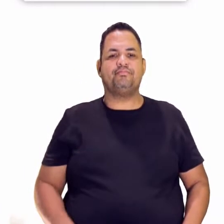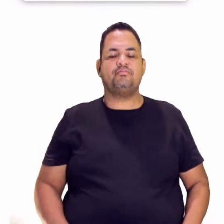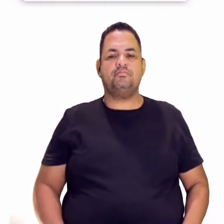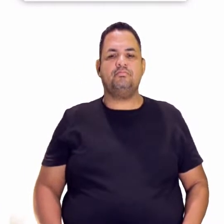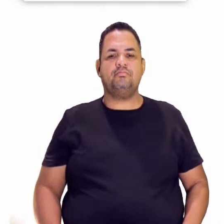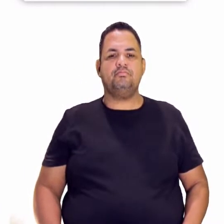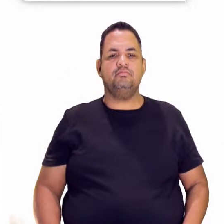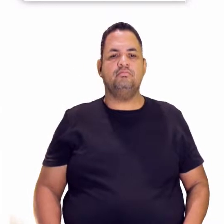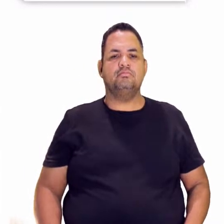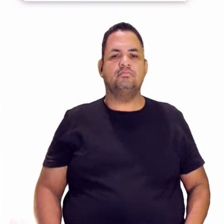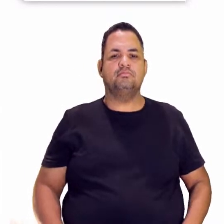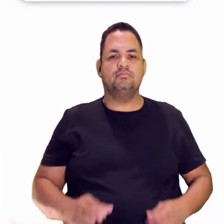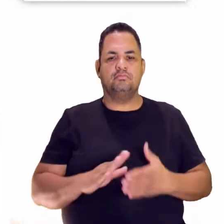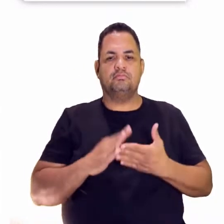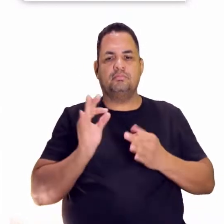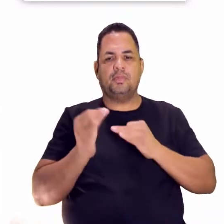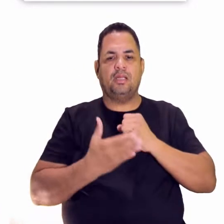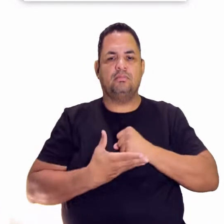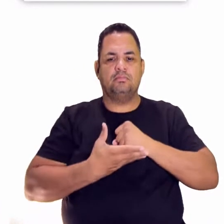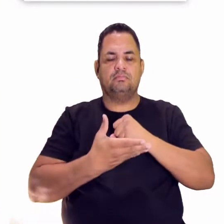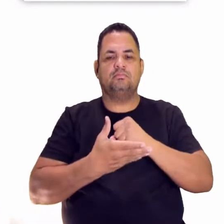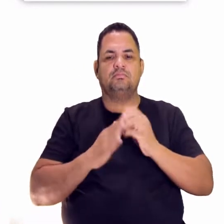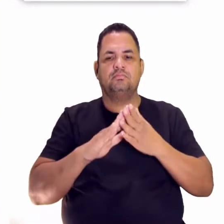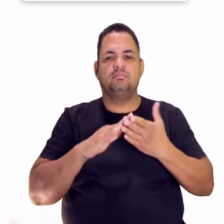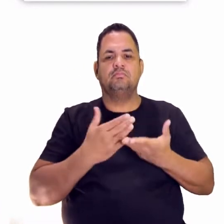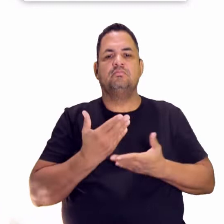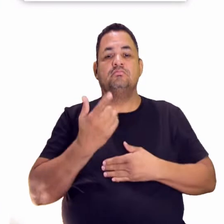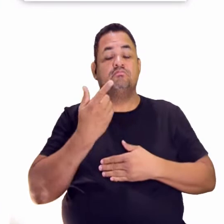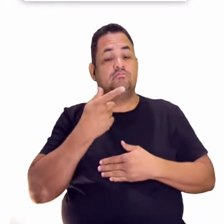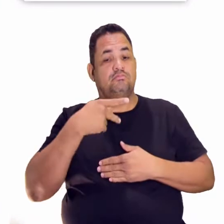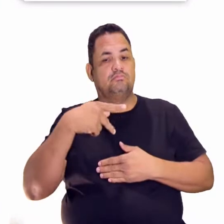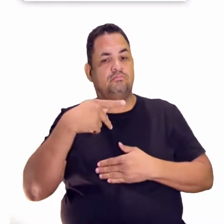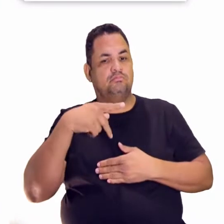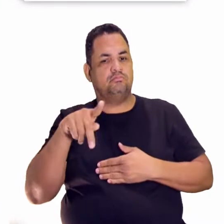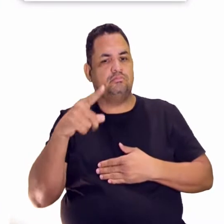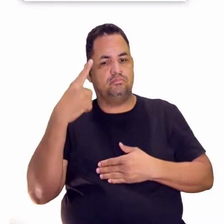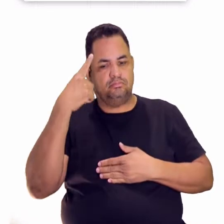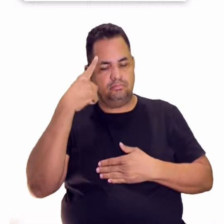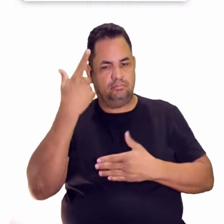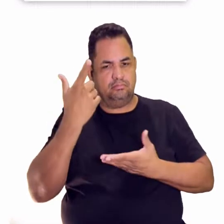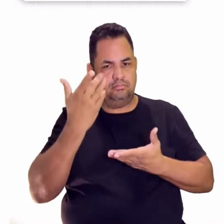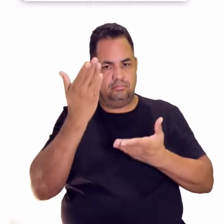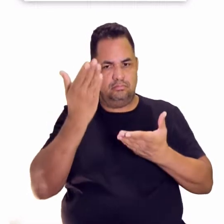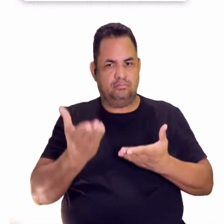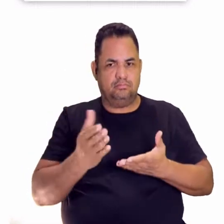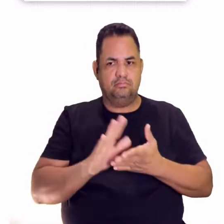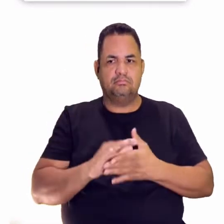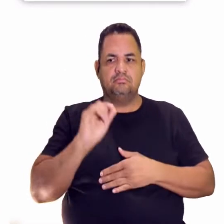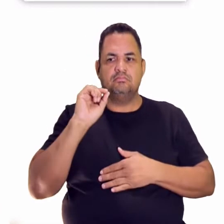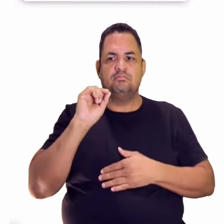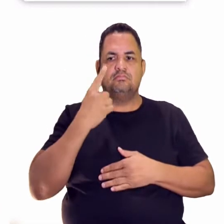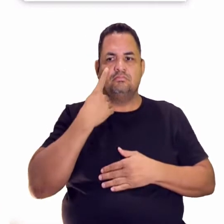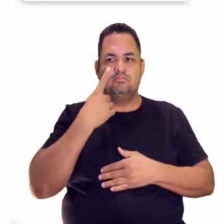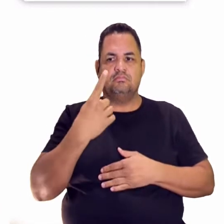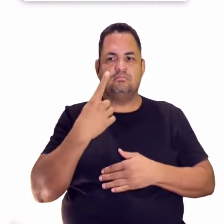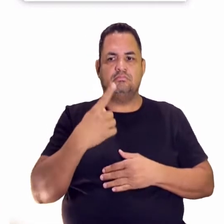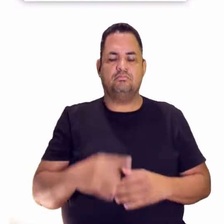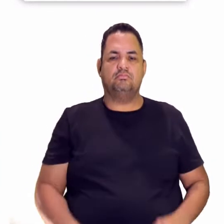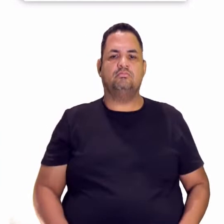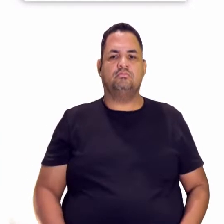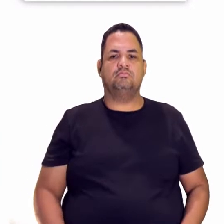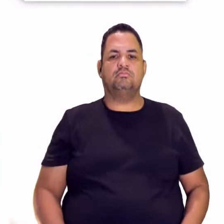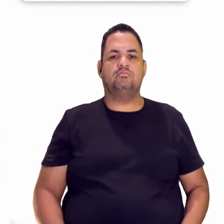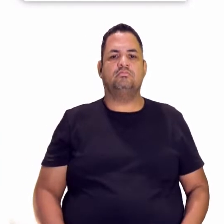Ao fundamentar o seu pensamento, o seu julgamento a respeito daquele teor